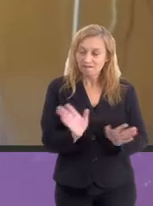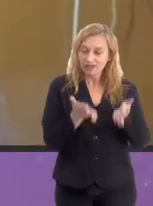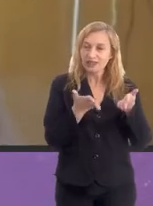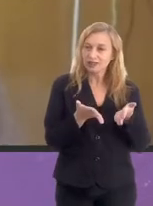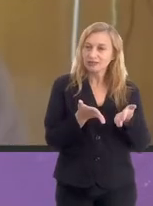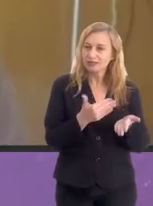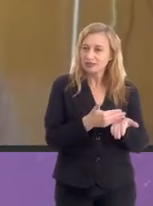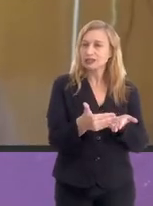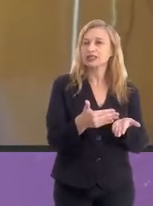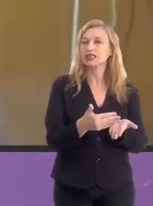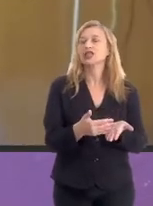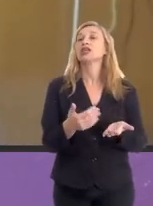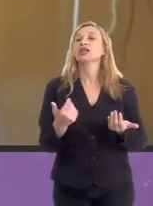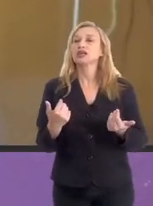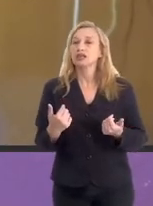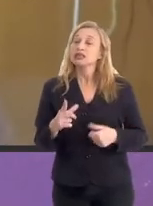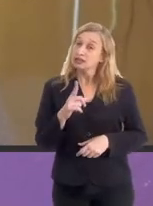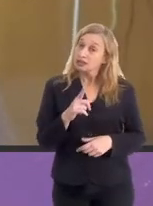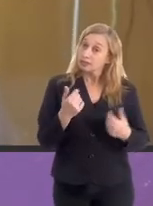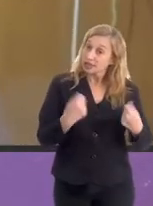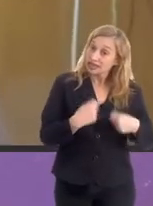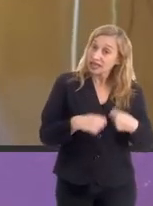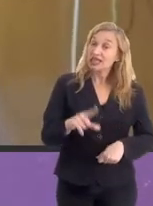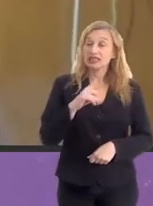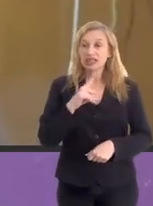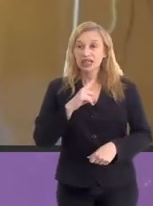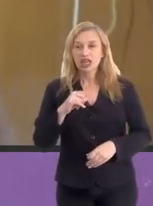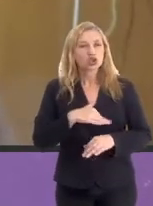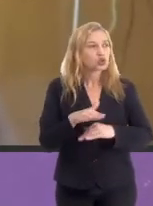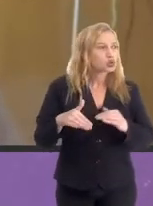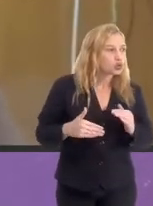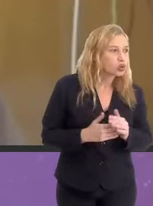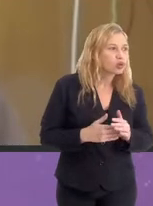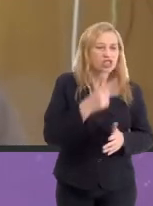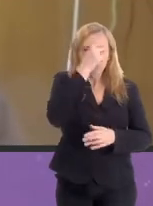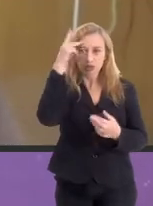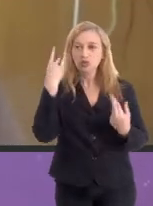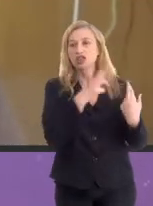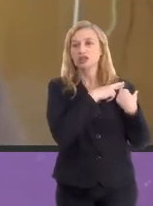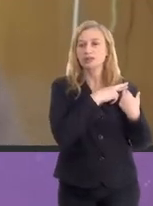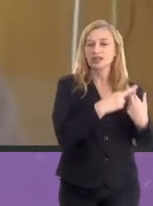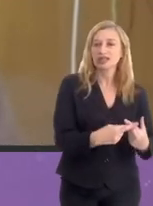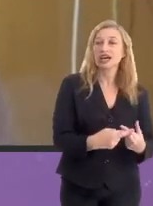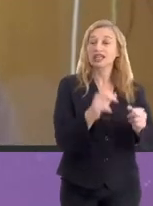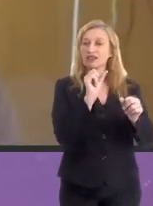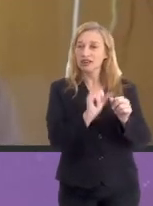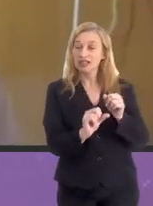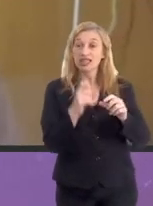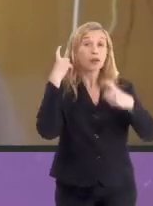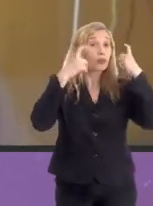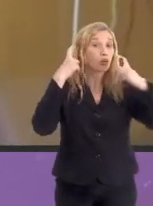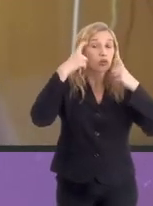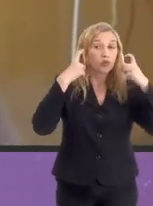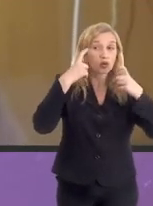no tocante a iniciativa na deveria haver por parte de todo mundo que tem responsabilidade já